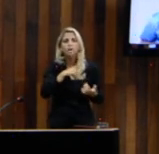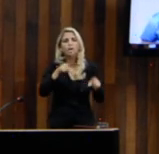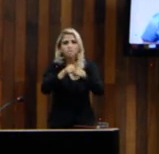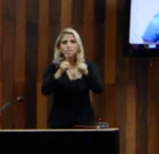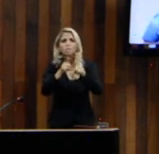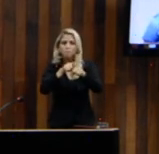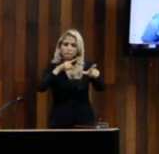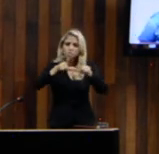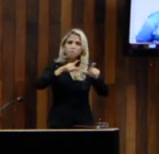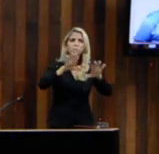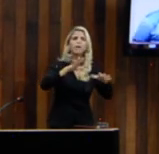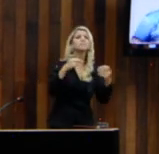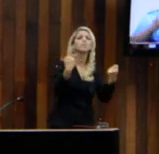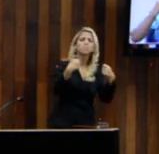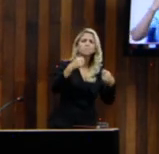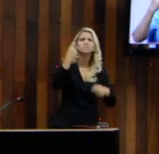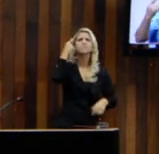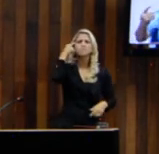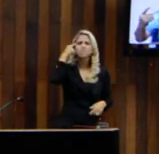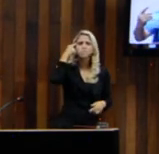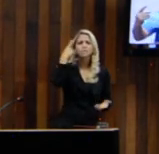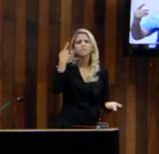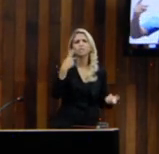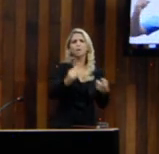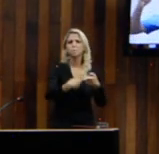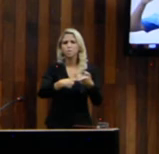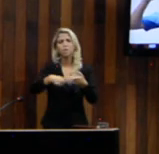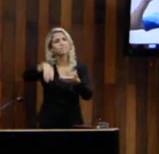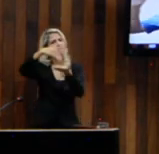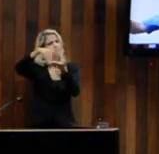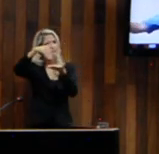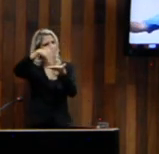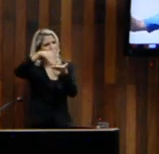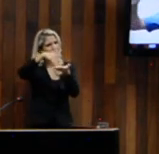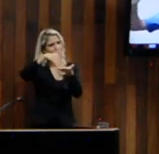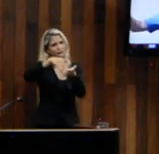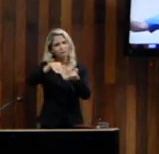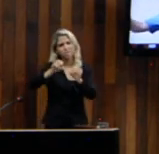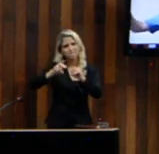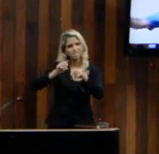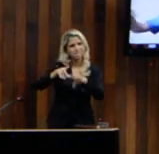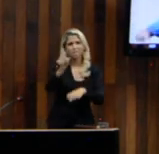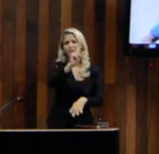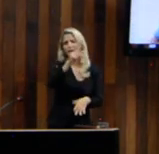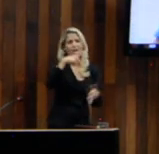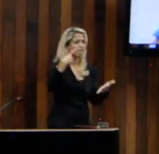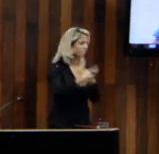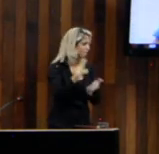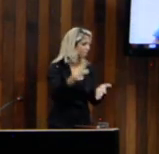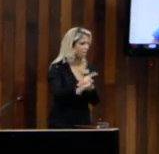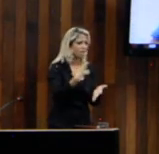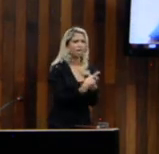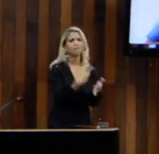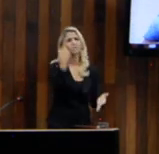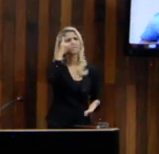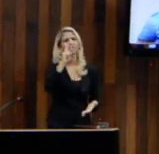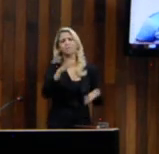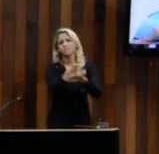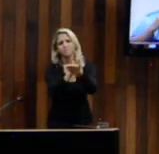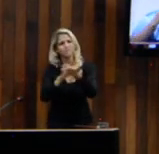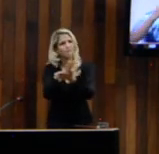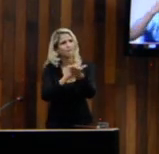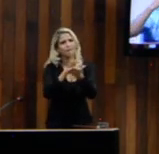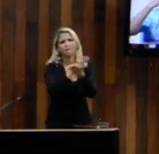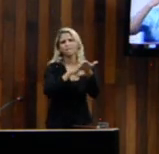ele. Um secretário que não era para estar no lugar que está. Nós